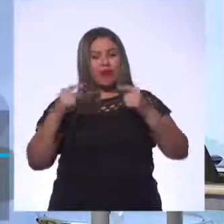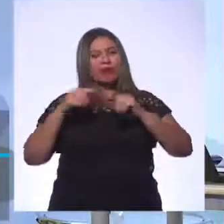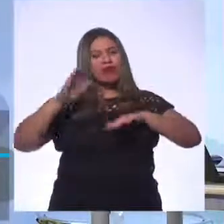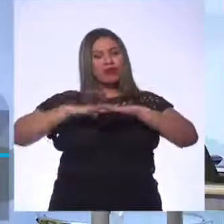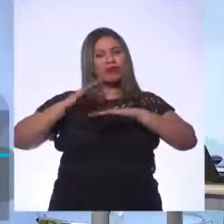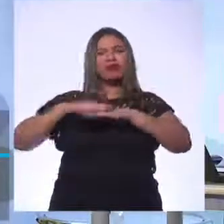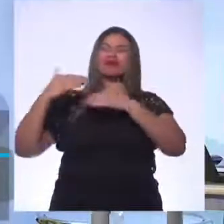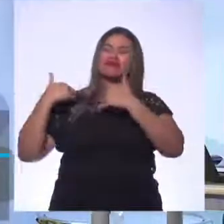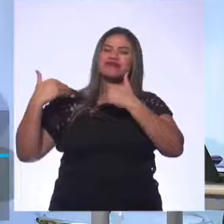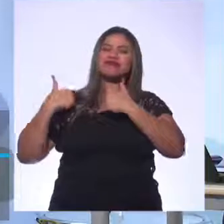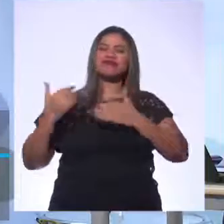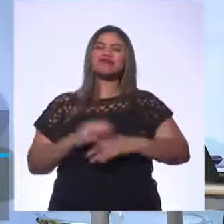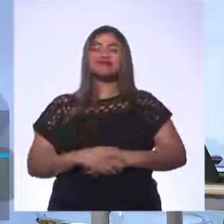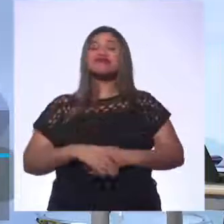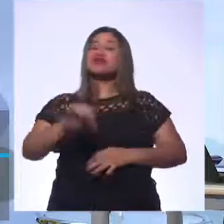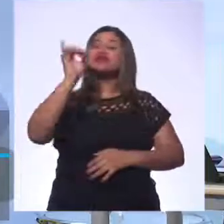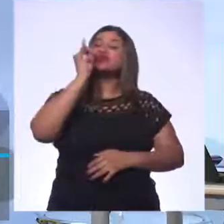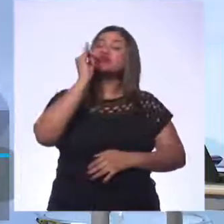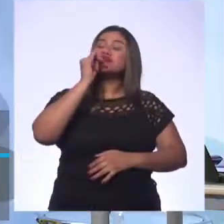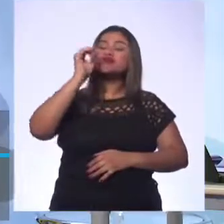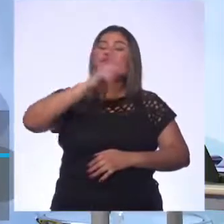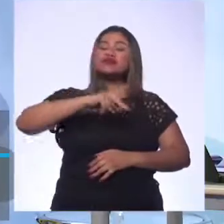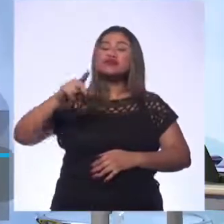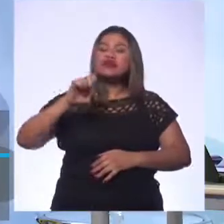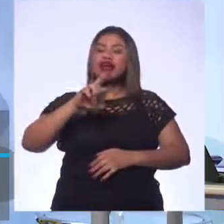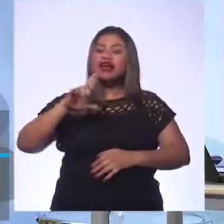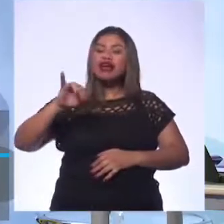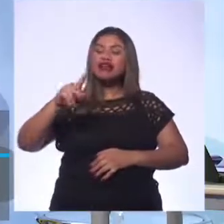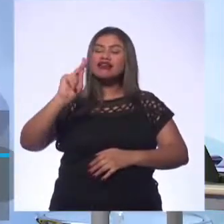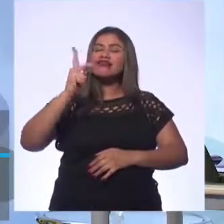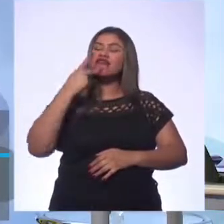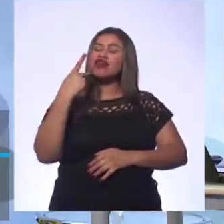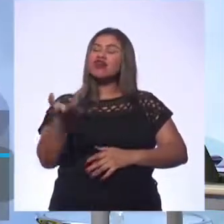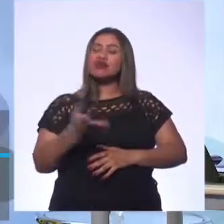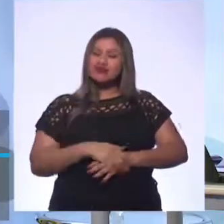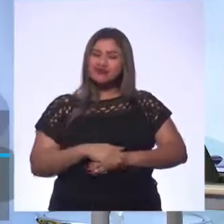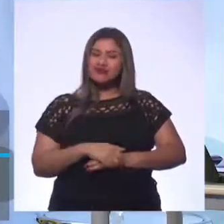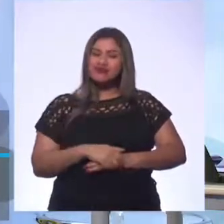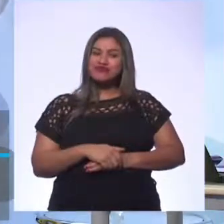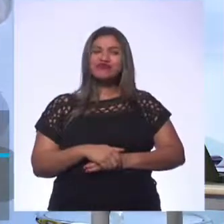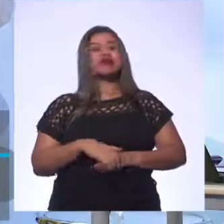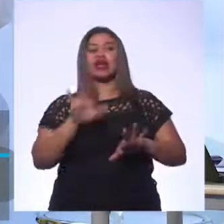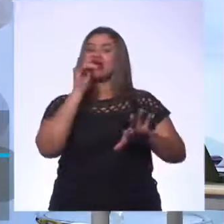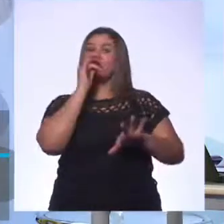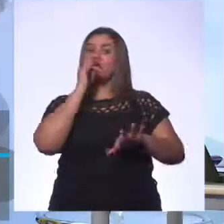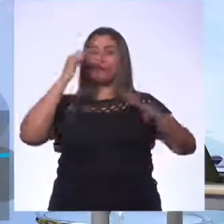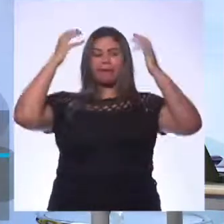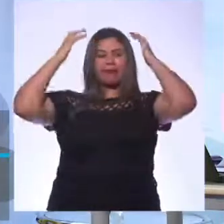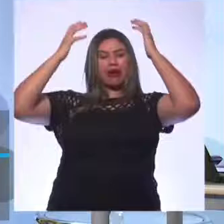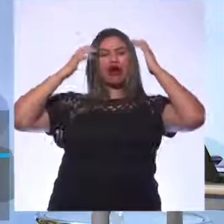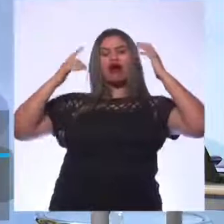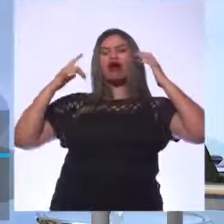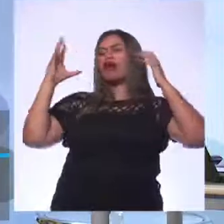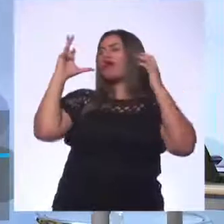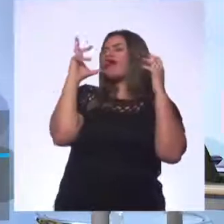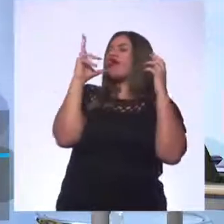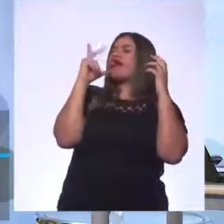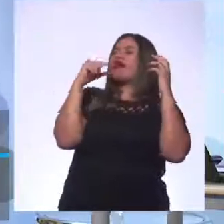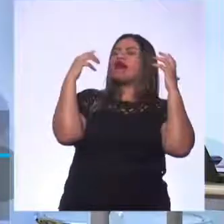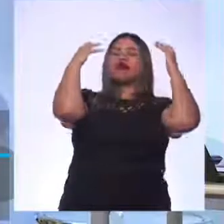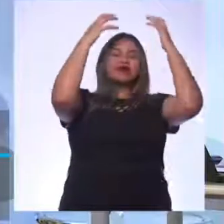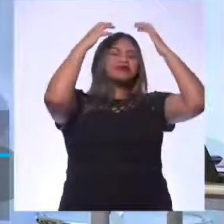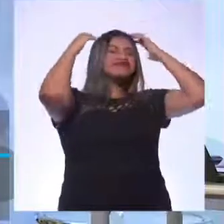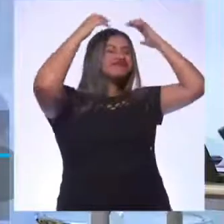exemplo, pegar o exemplo que o professor Eric aqui colocou. Quando eu demoro no banho, eu tenho dois problemas aí.